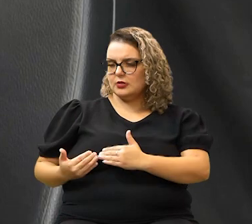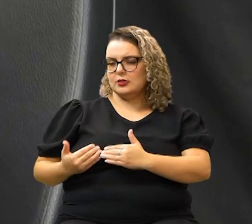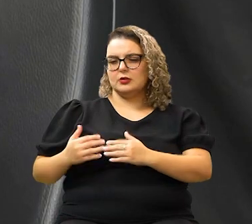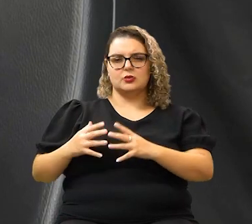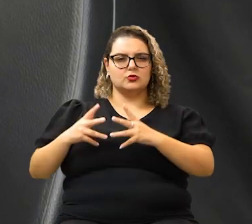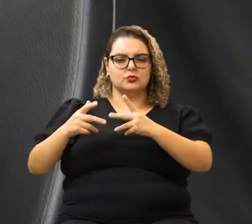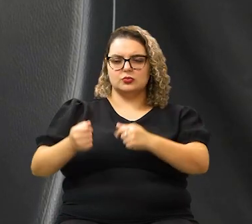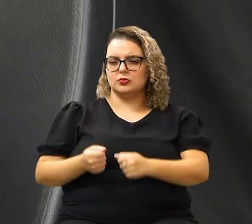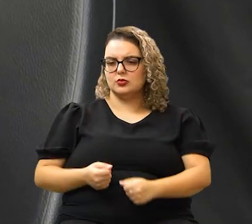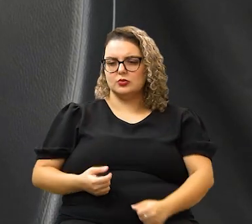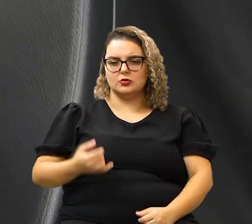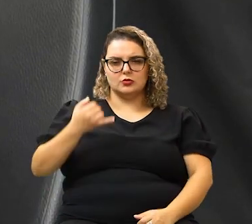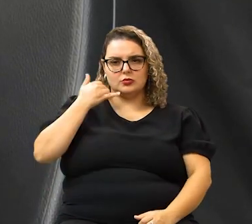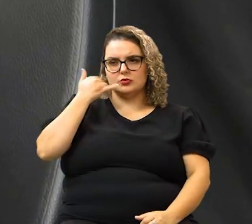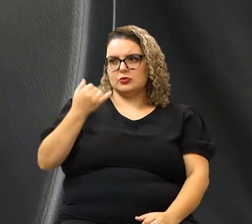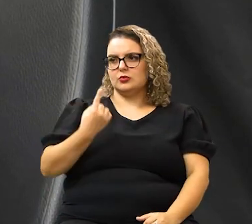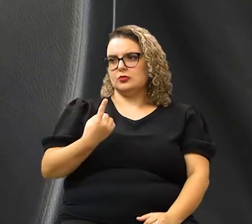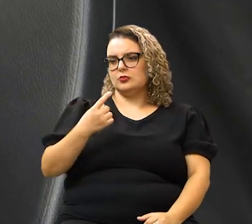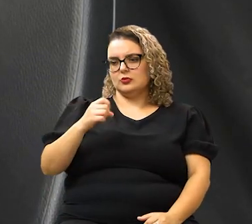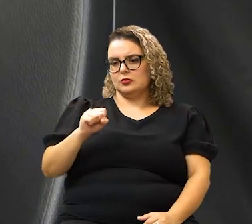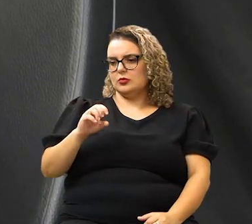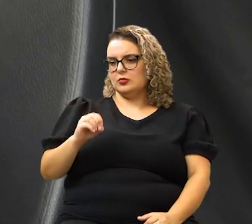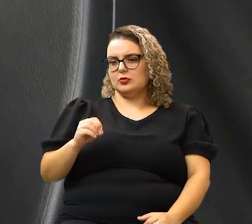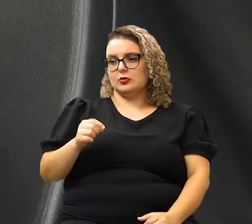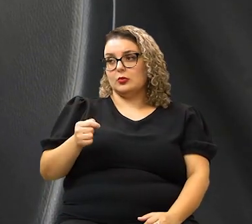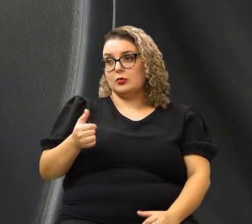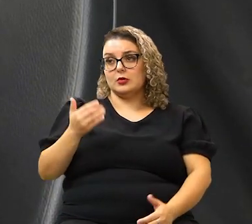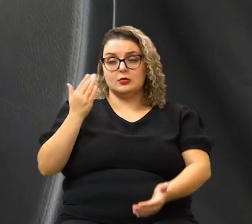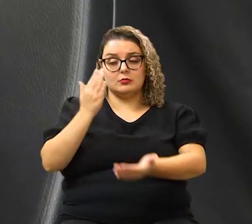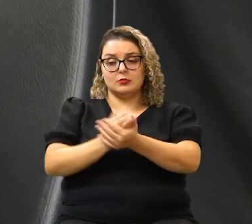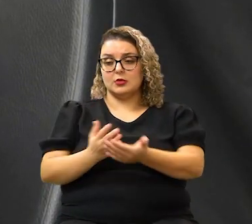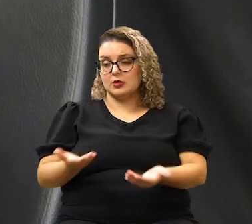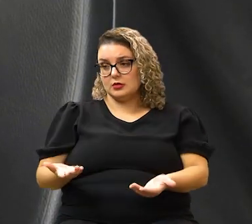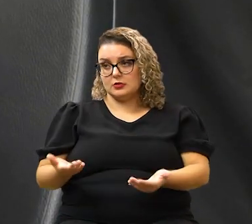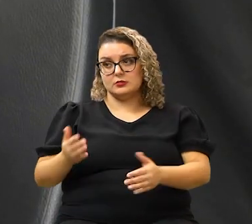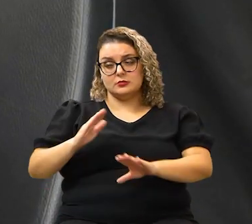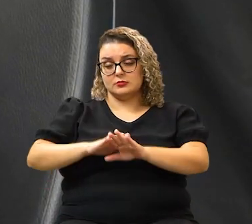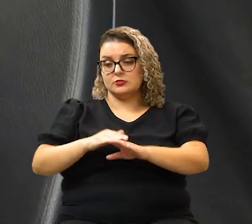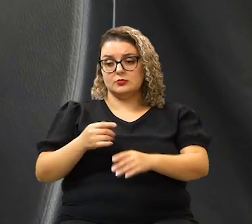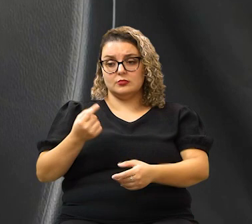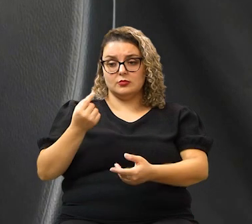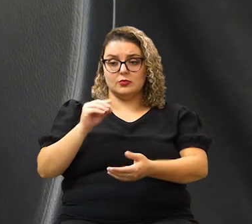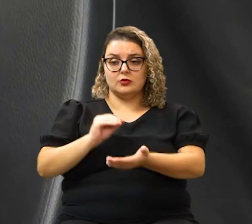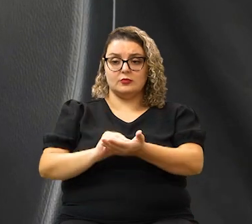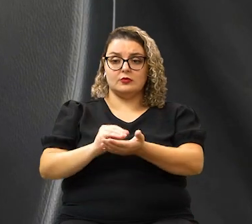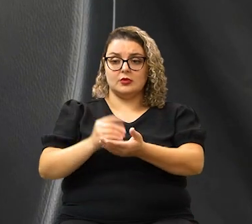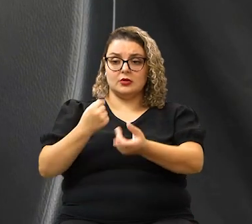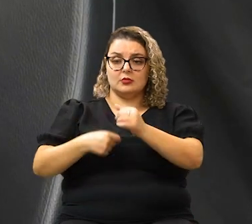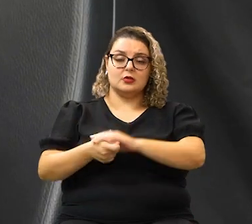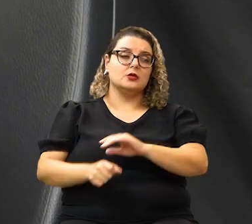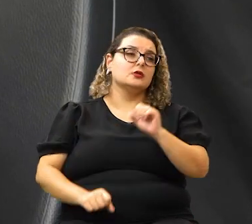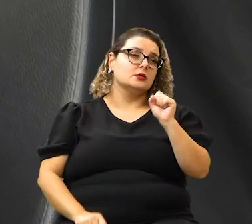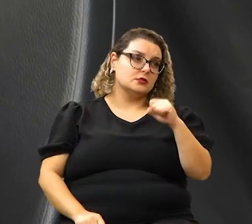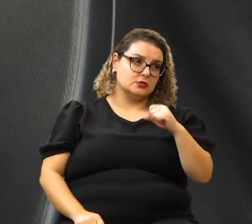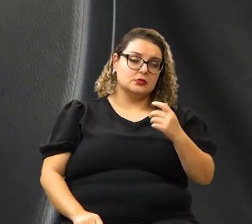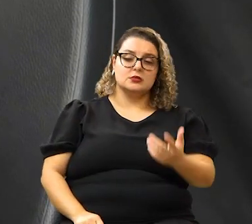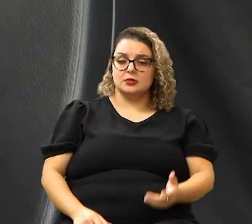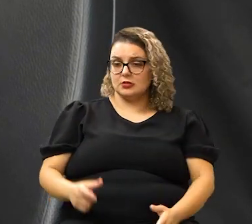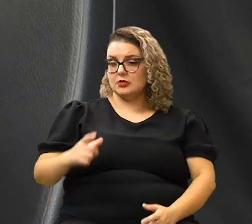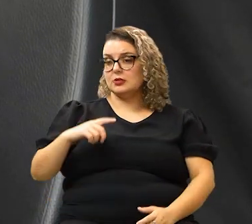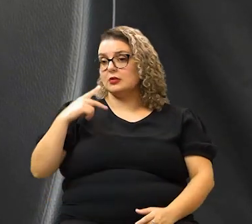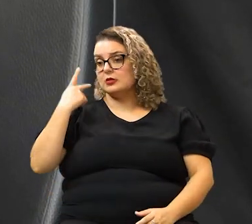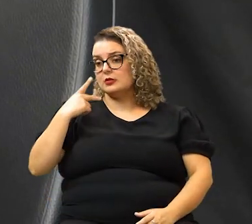funcionar por falta de investimento. Sim. Né? A gente tem aí a política da Damares, que era